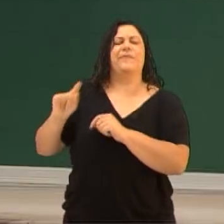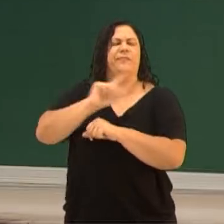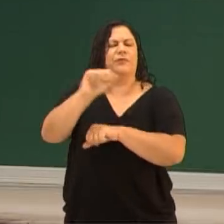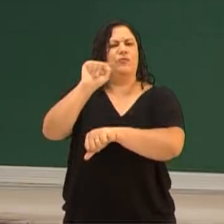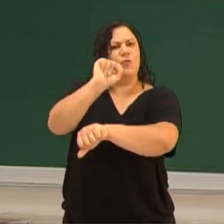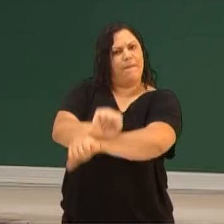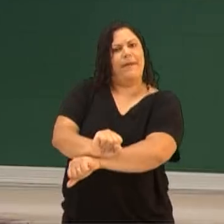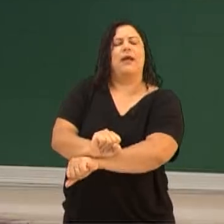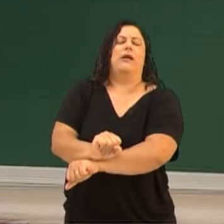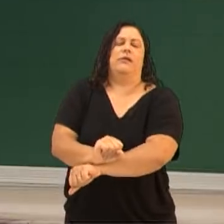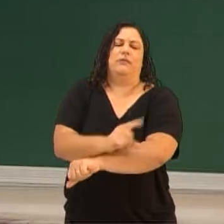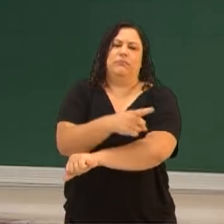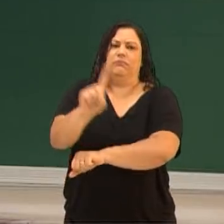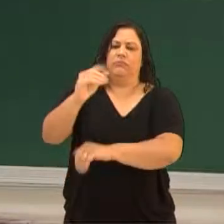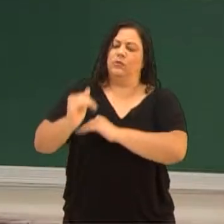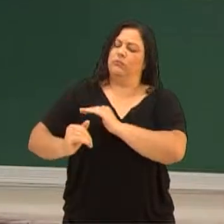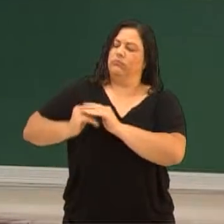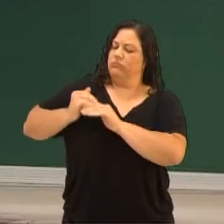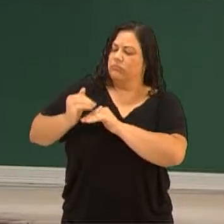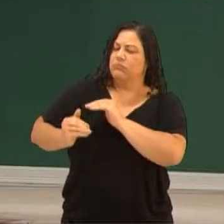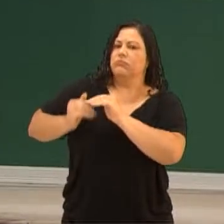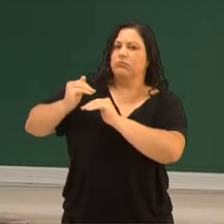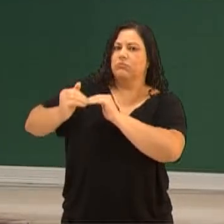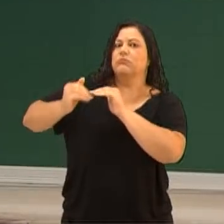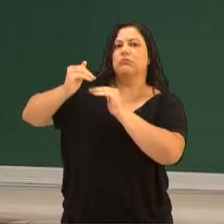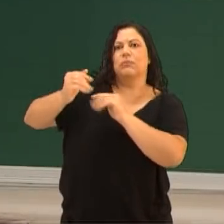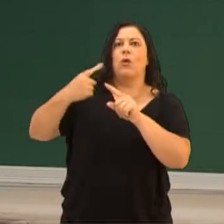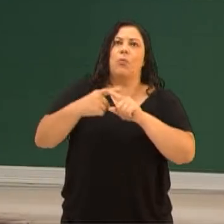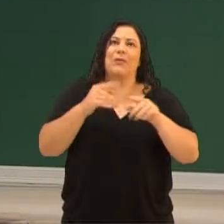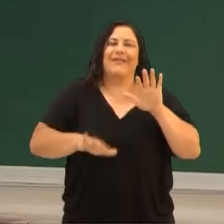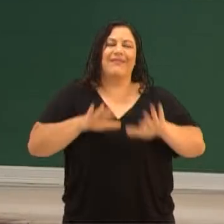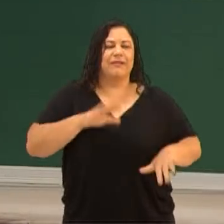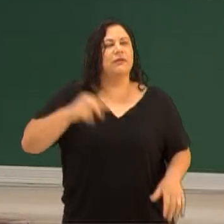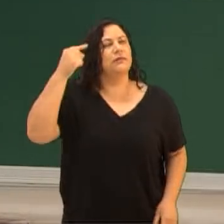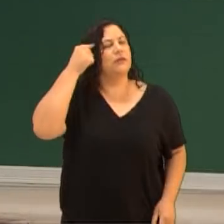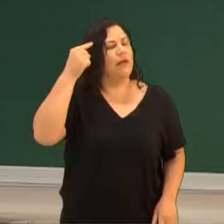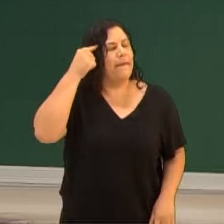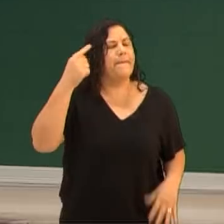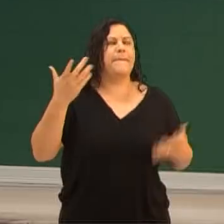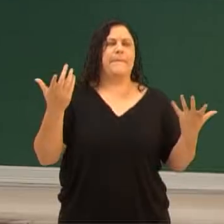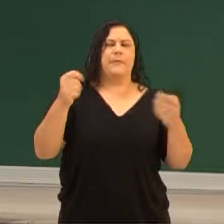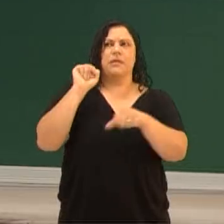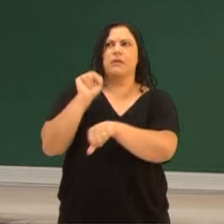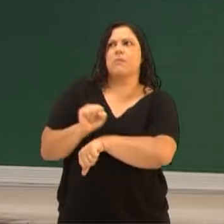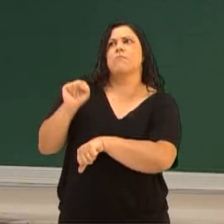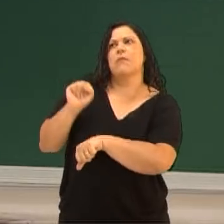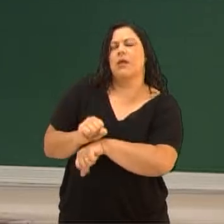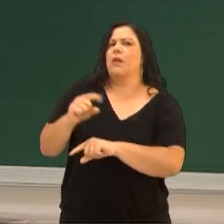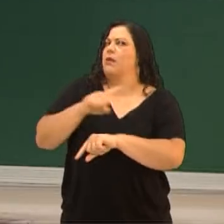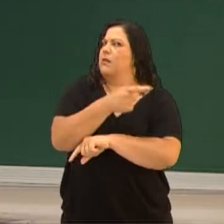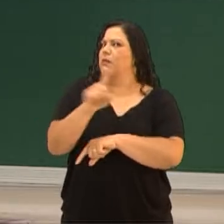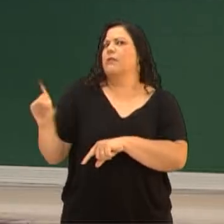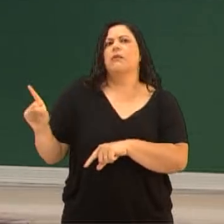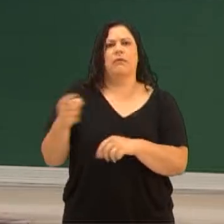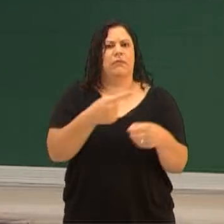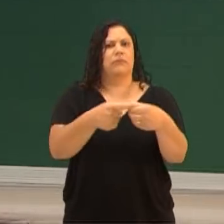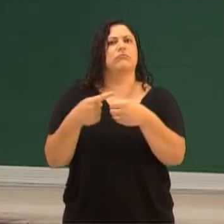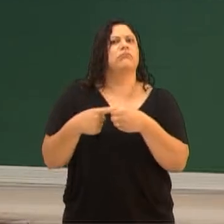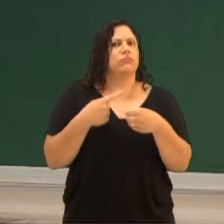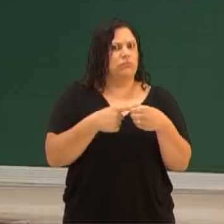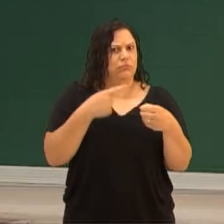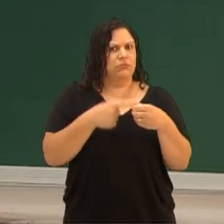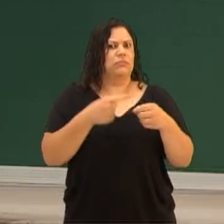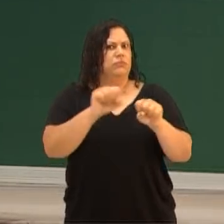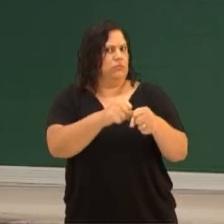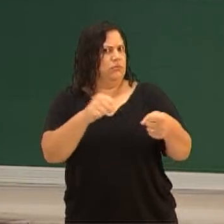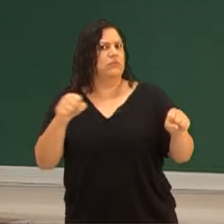tem essa imagem do continente africano. Né? Existem grandes metrópoles, existem cidades extremamente urbanizadas,